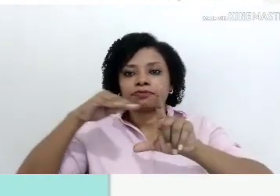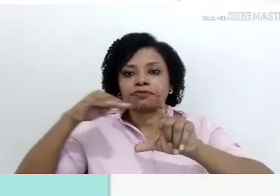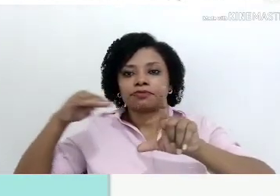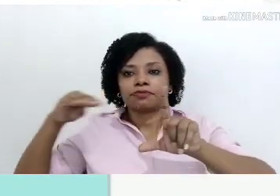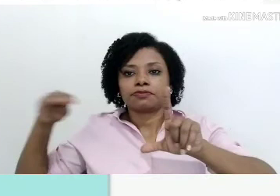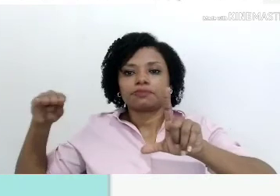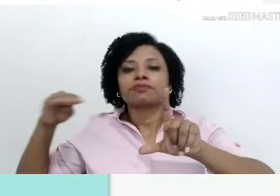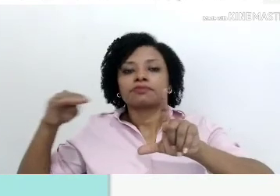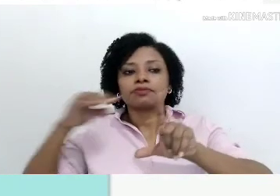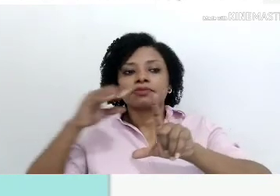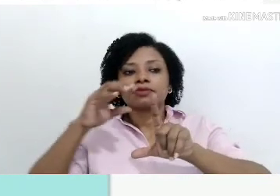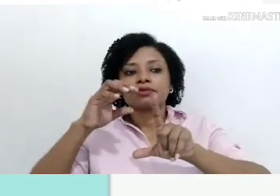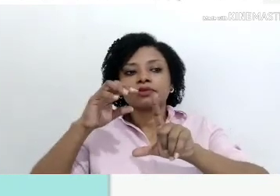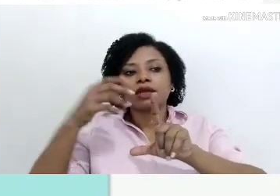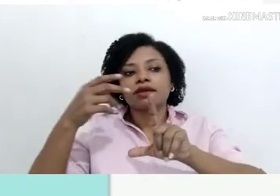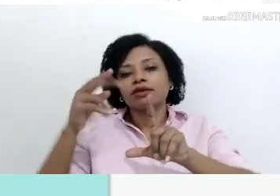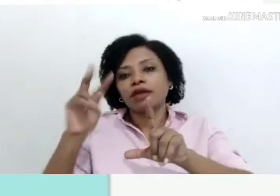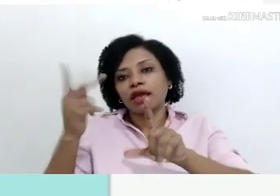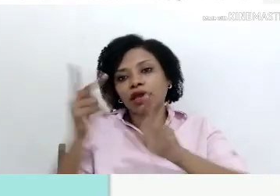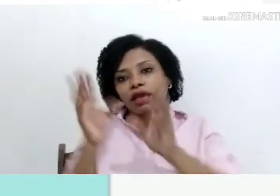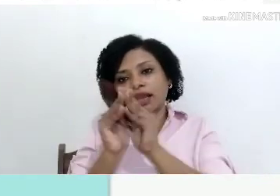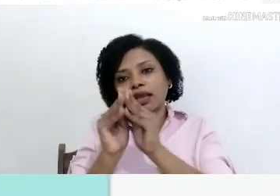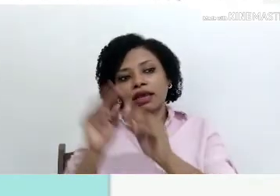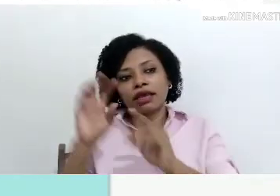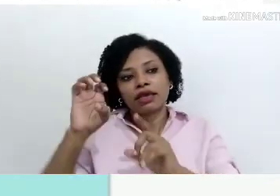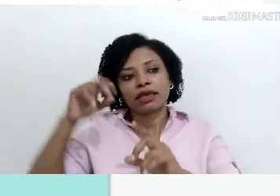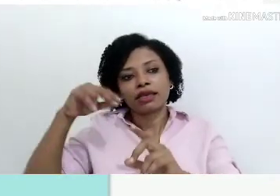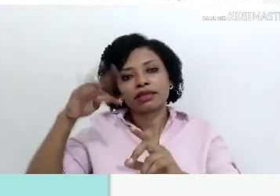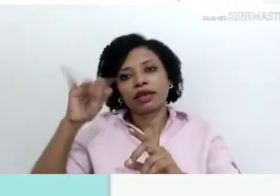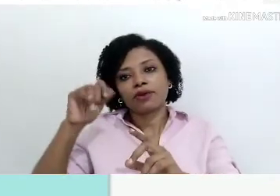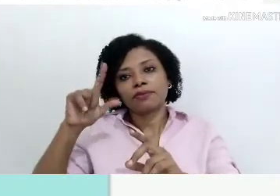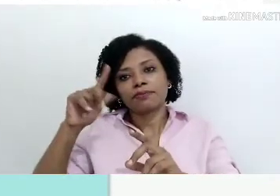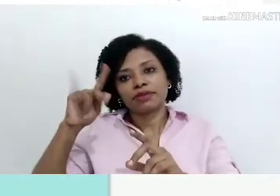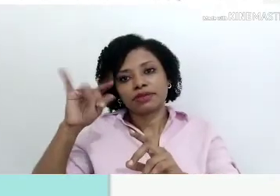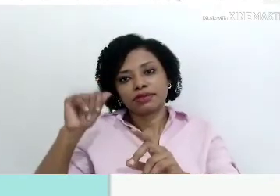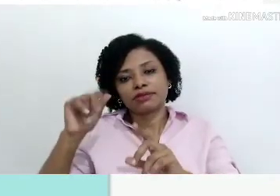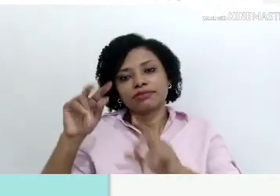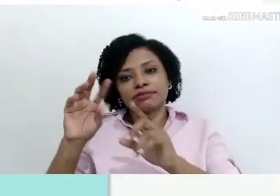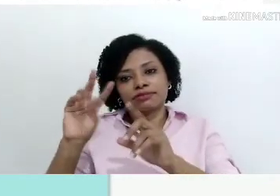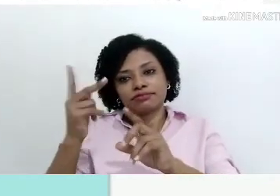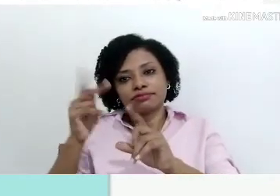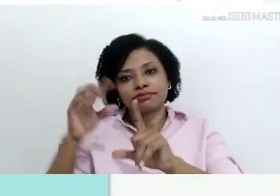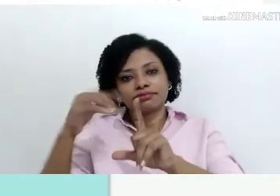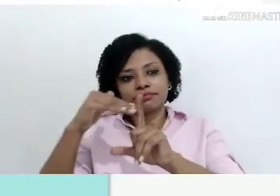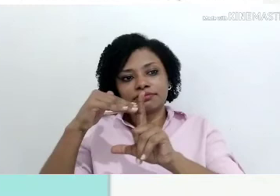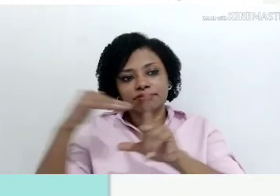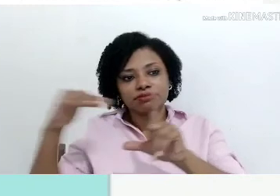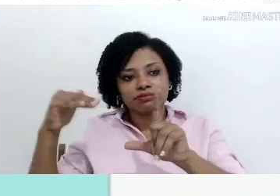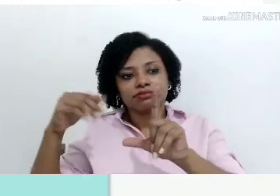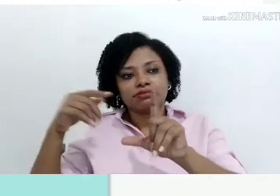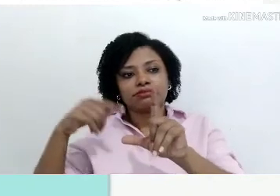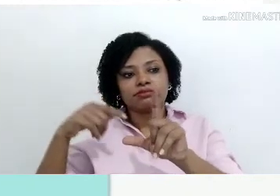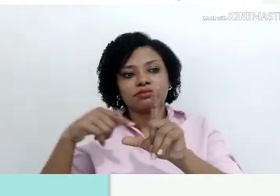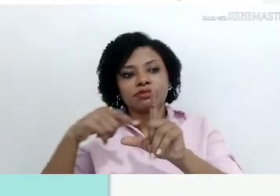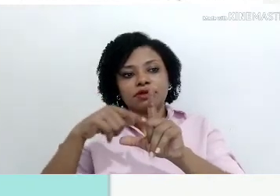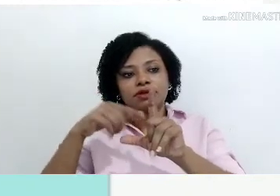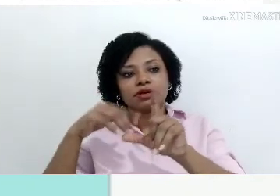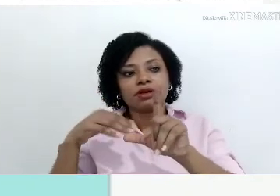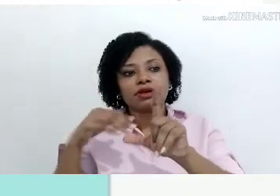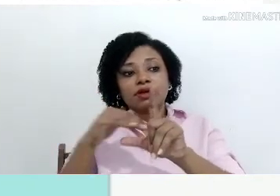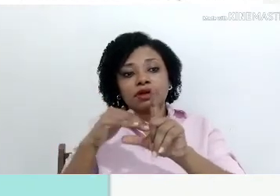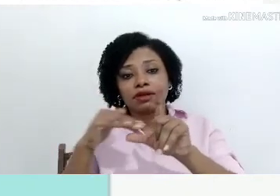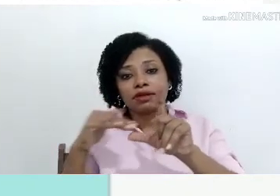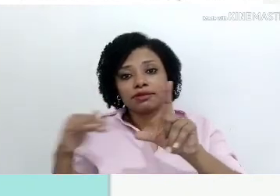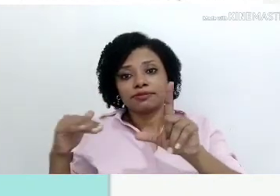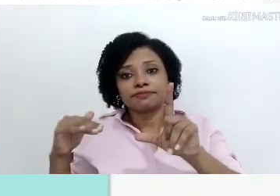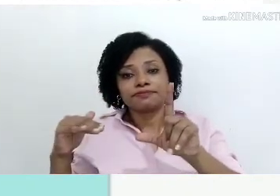entalpia, né? Aqui A mais B serão os meus reagentes e aqui 2AB, meu produto. Olha só, começou com a